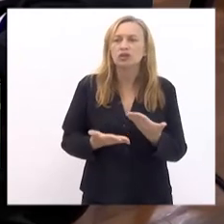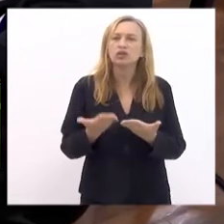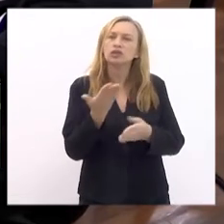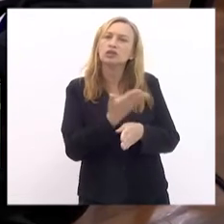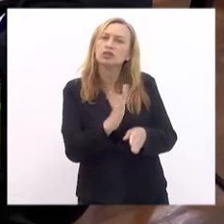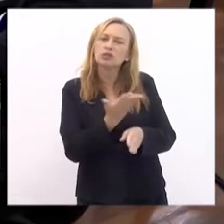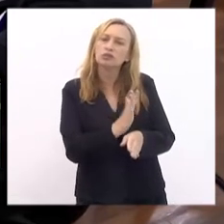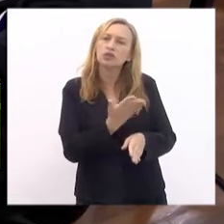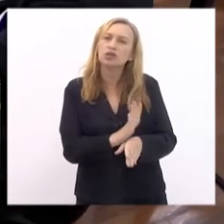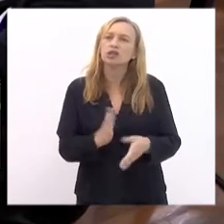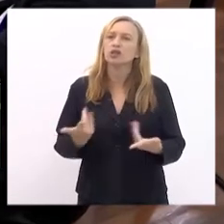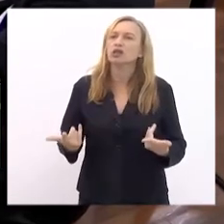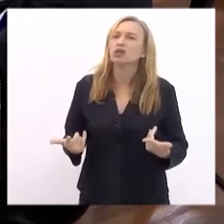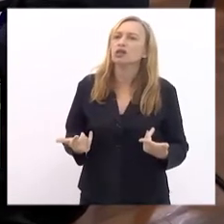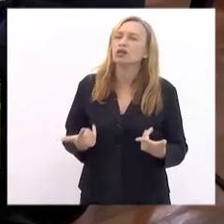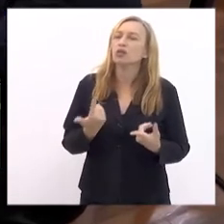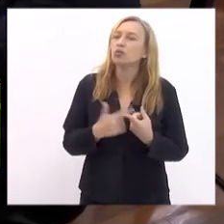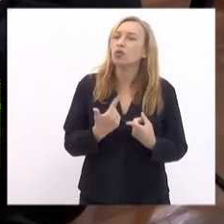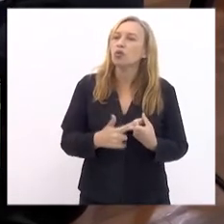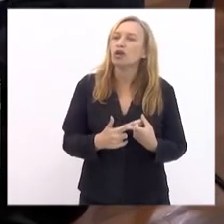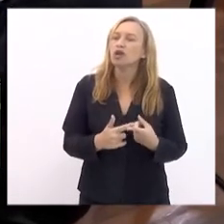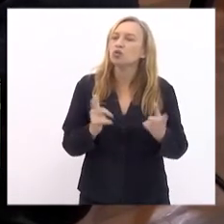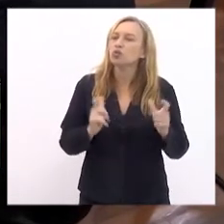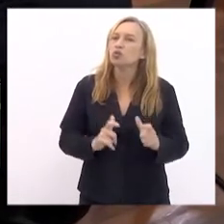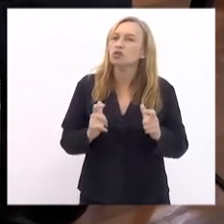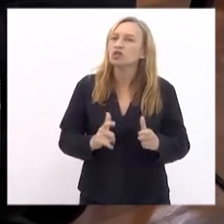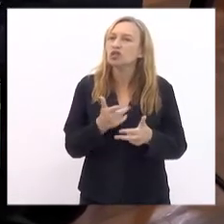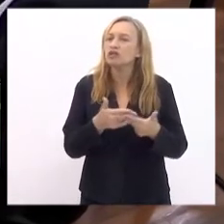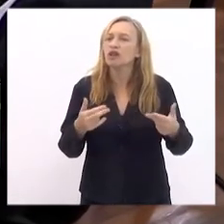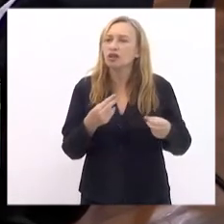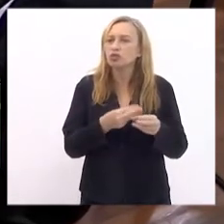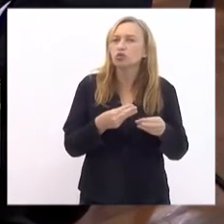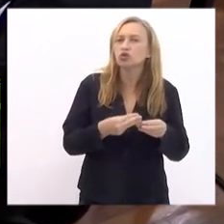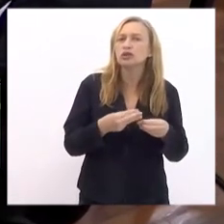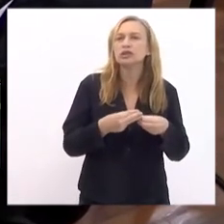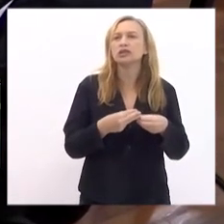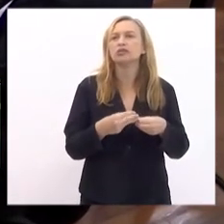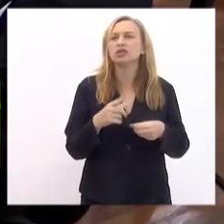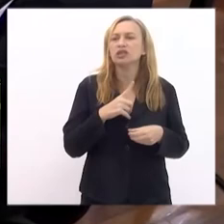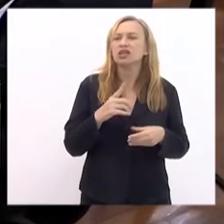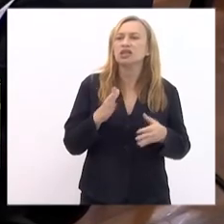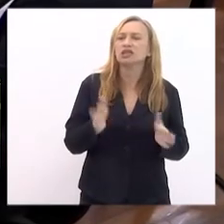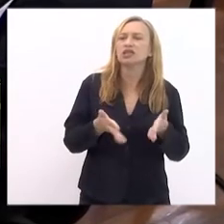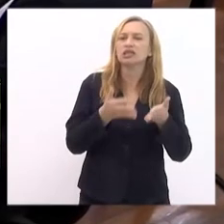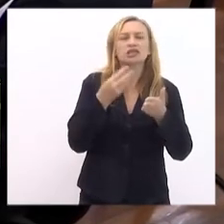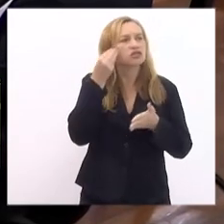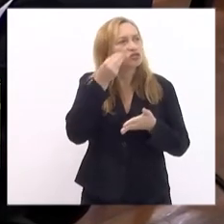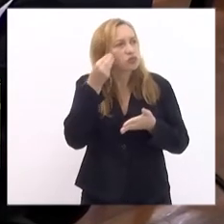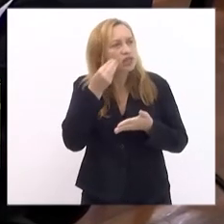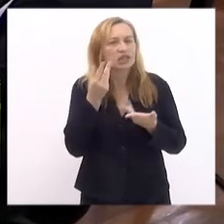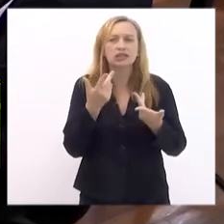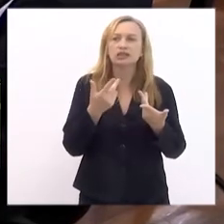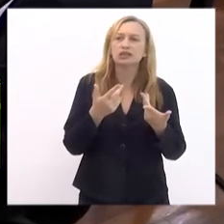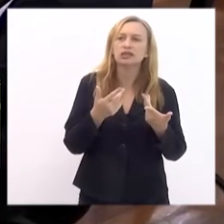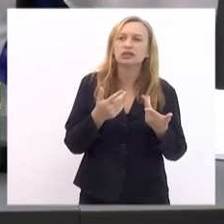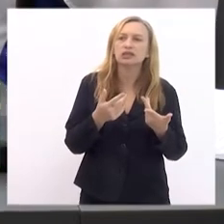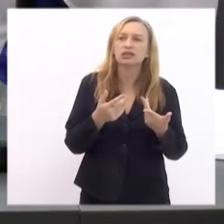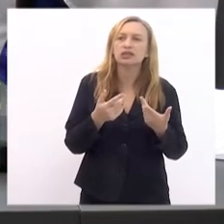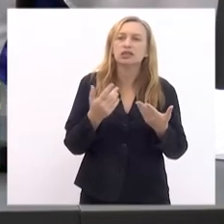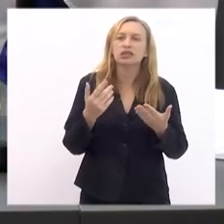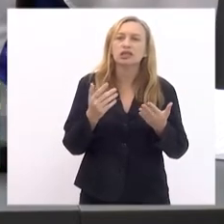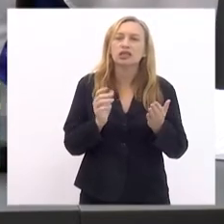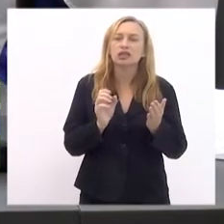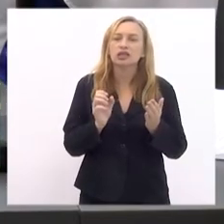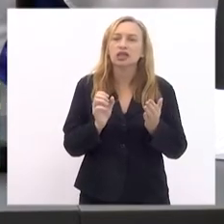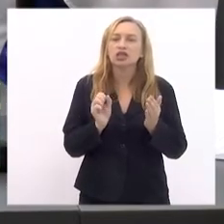práticas, entendeu? Porque na esfera local, em muitos municípios, tem iniciativas e experiências que ficam desconhecidas